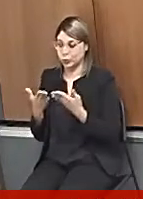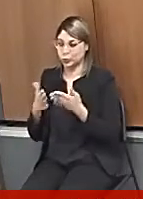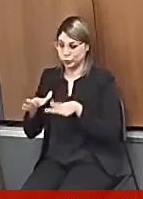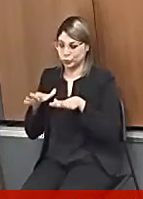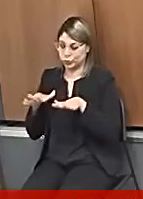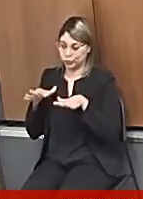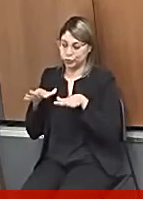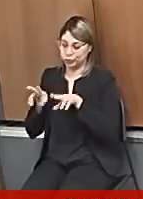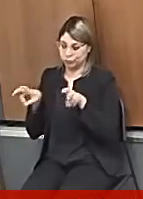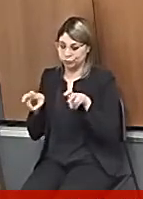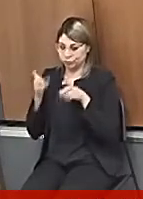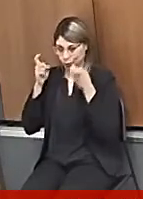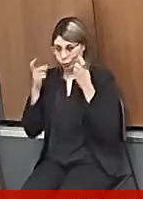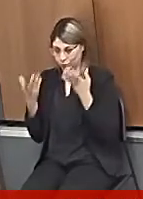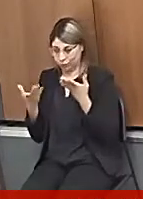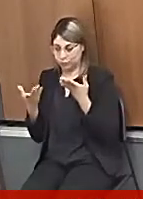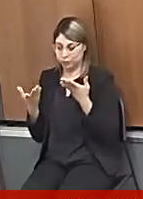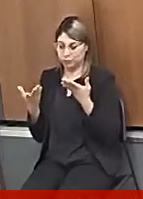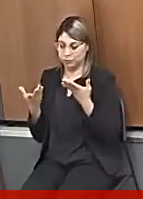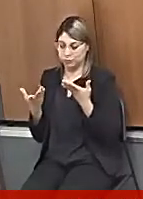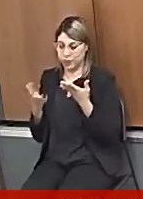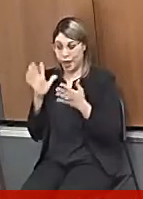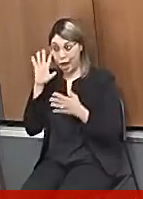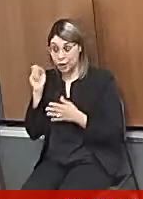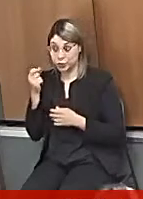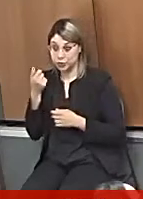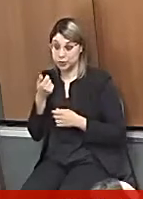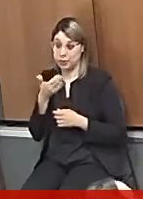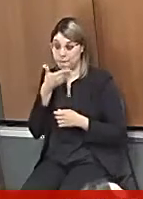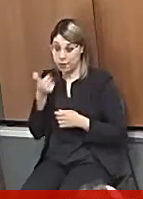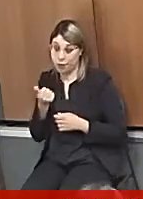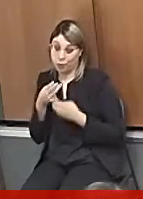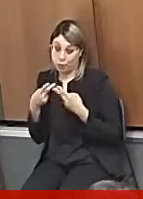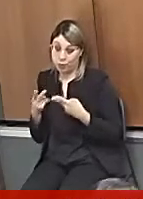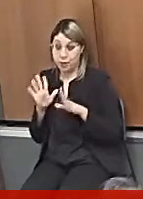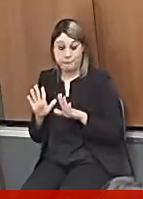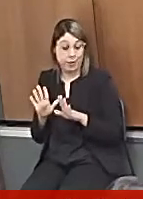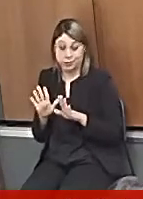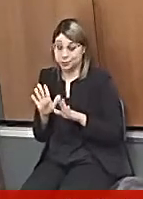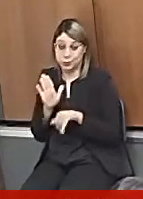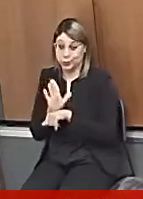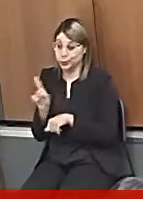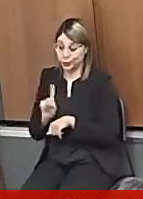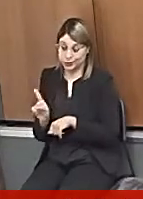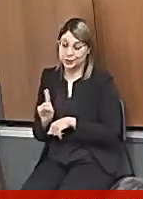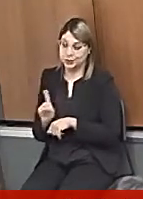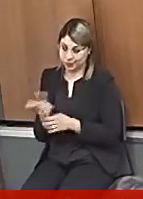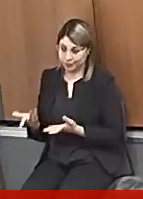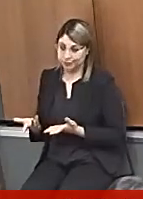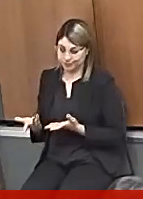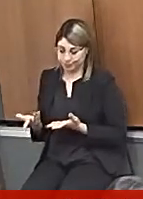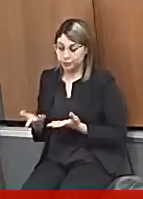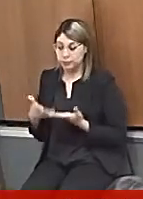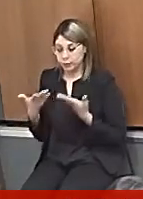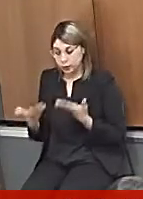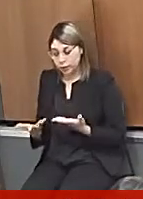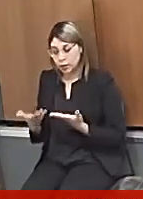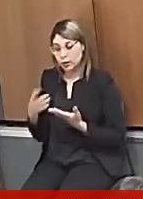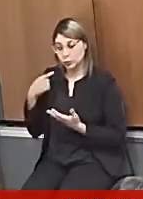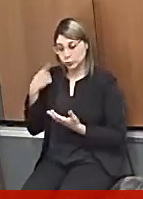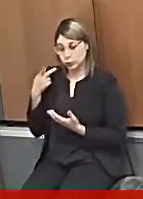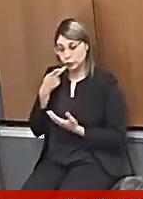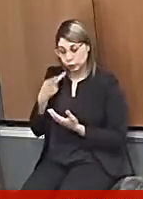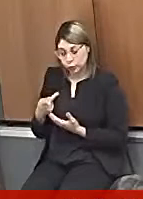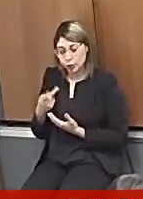aqui pode trazer mais prejuízos acha que está fazendo uma coisa e não está acudindo outro que precisa ser acudido então a fala do advogado